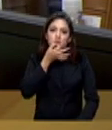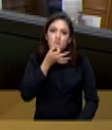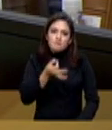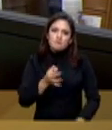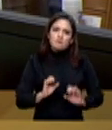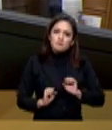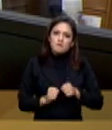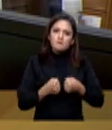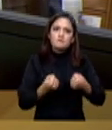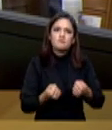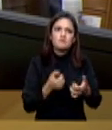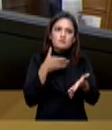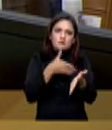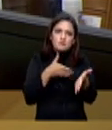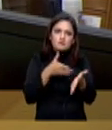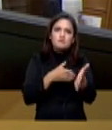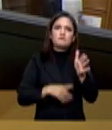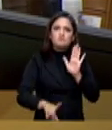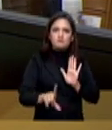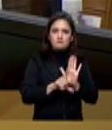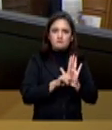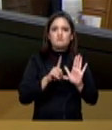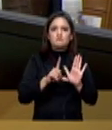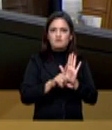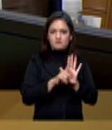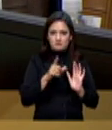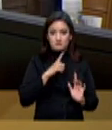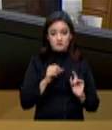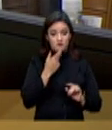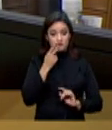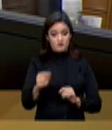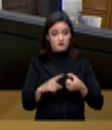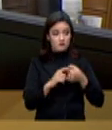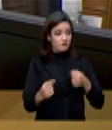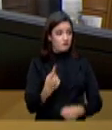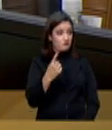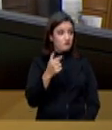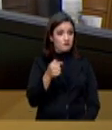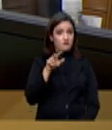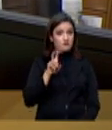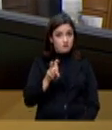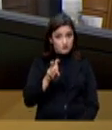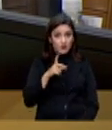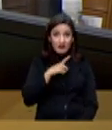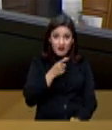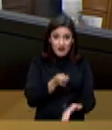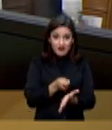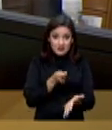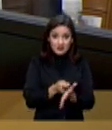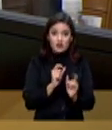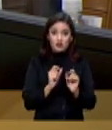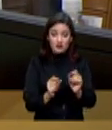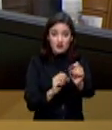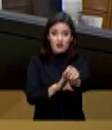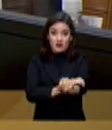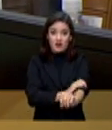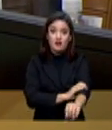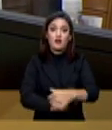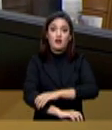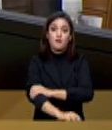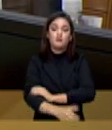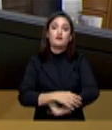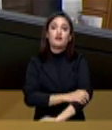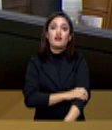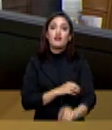a restrição promovida pela lei argumentos que o artigo 175 exige que se promova